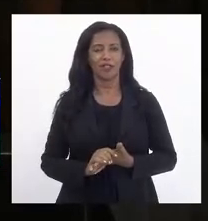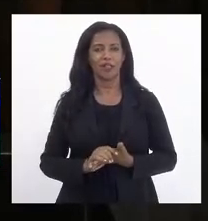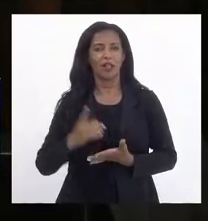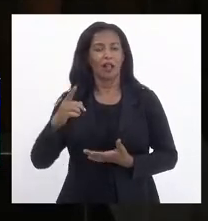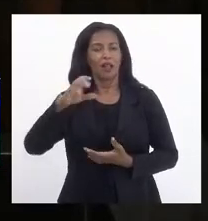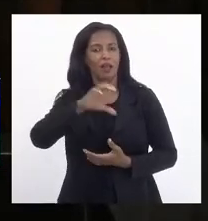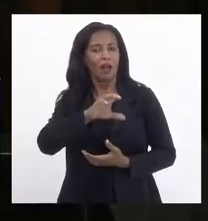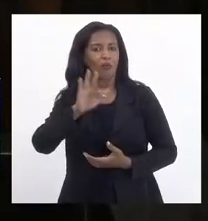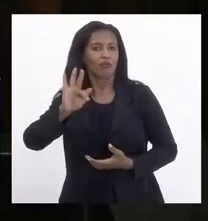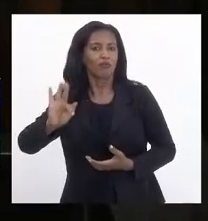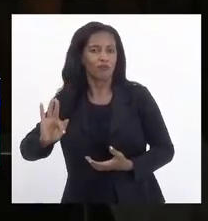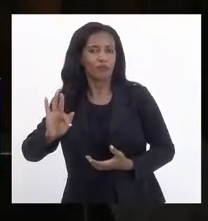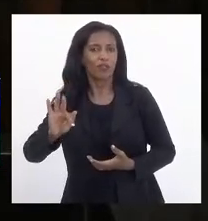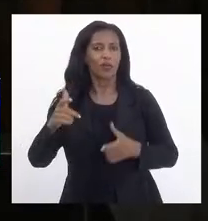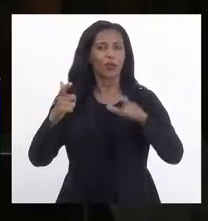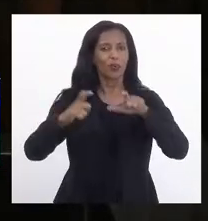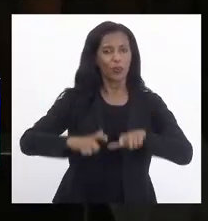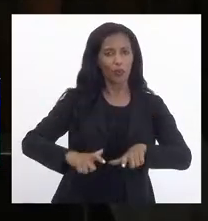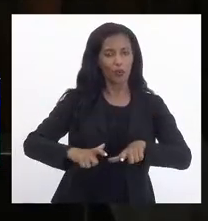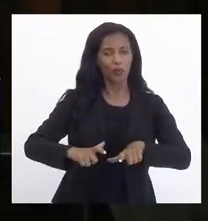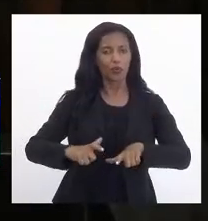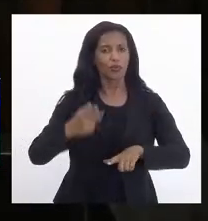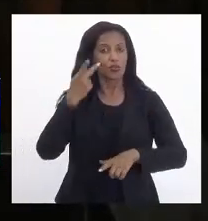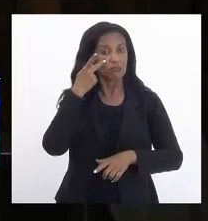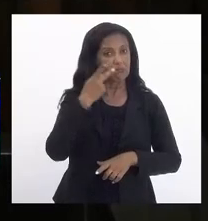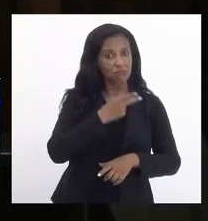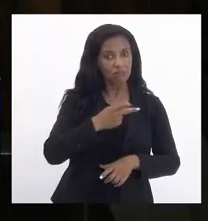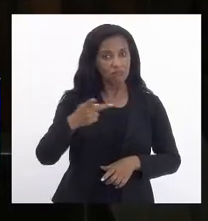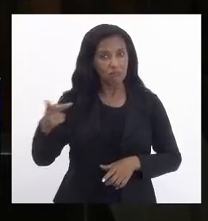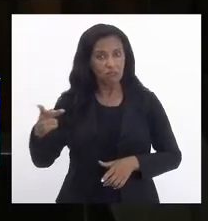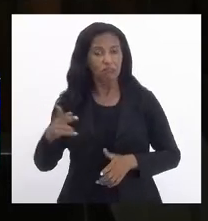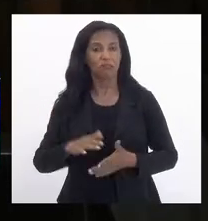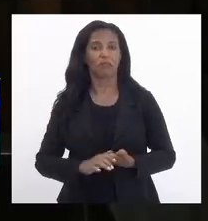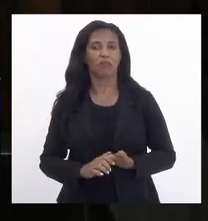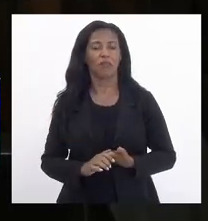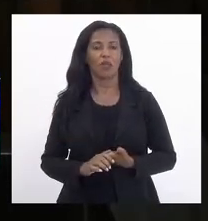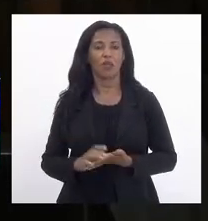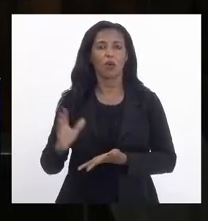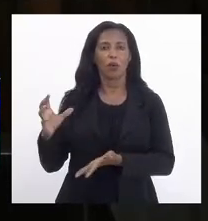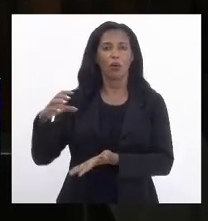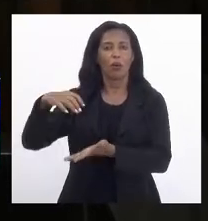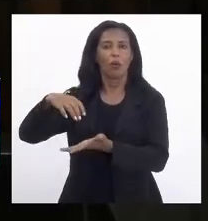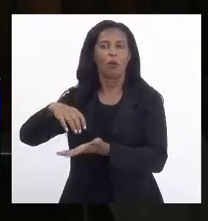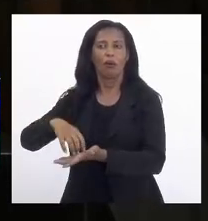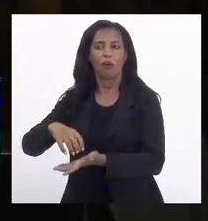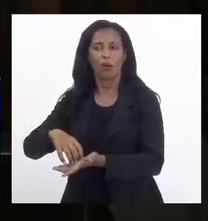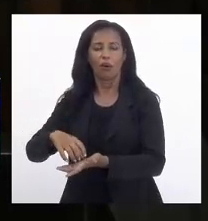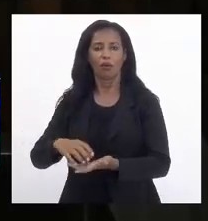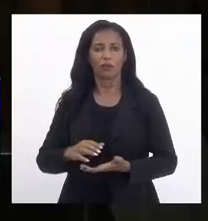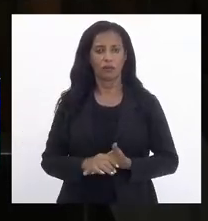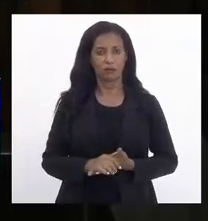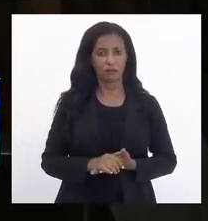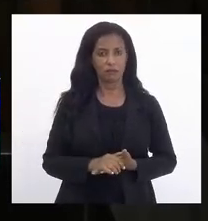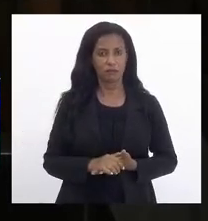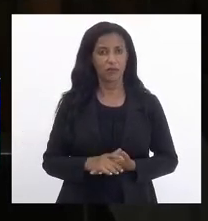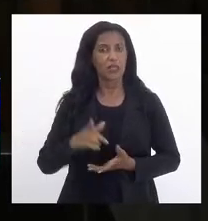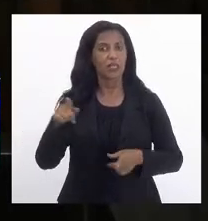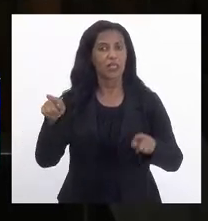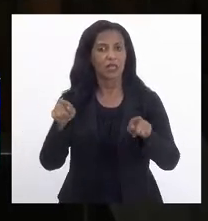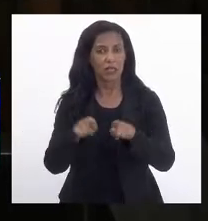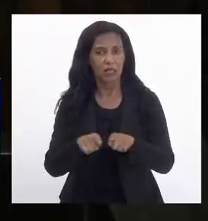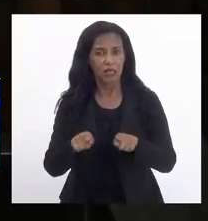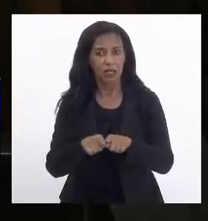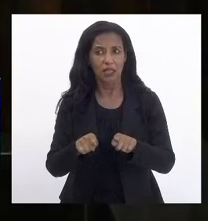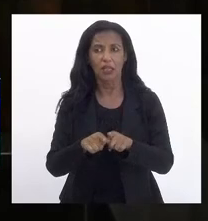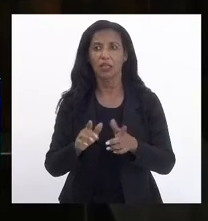de Cabo Frio, onde a gente também esteve visitando uma unidade escolar, um CIEP, que também